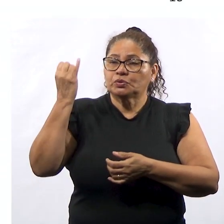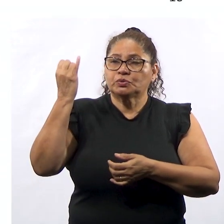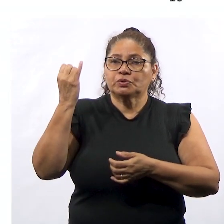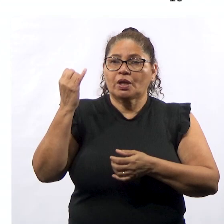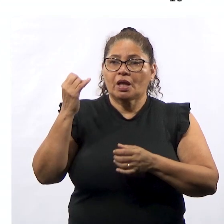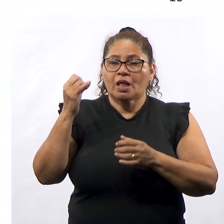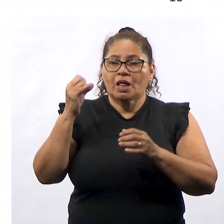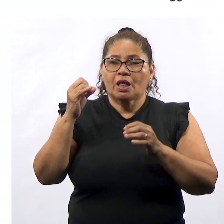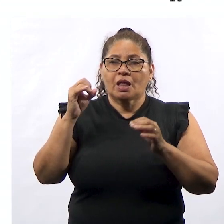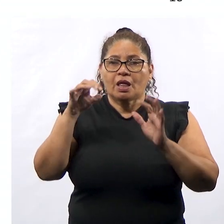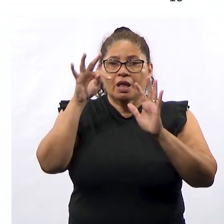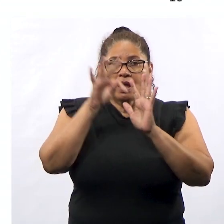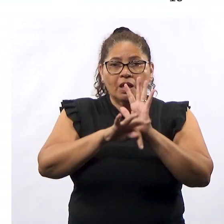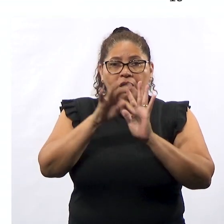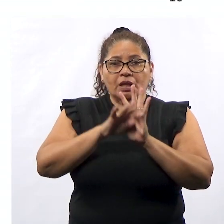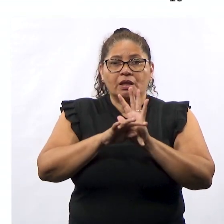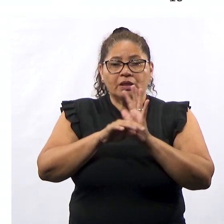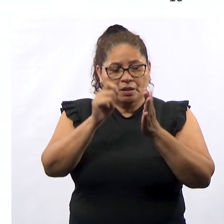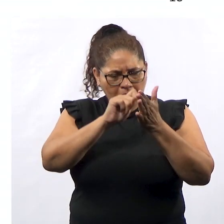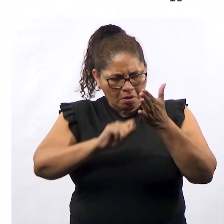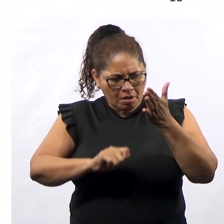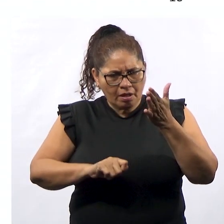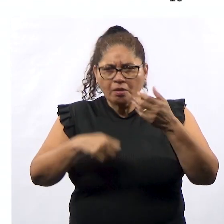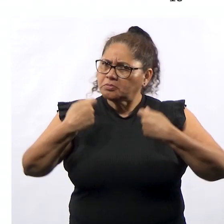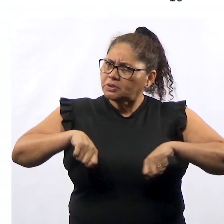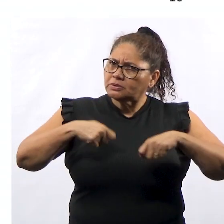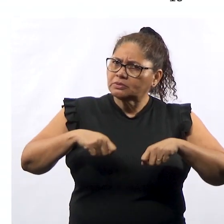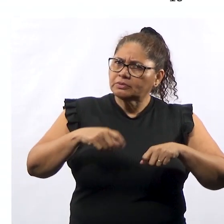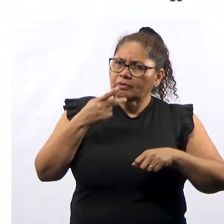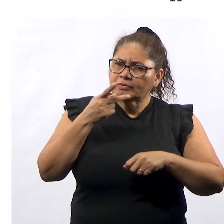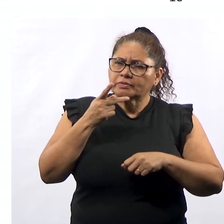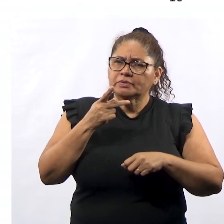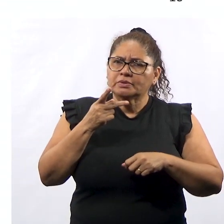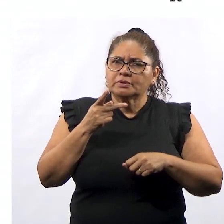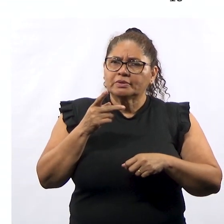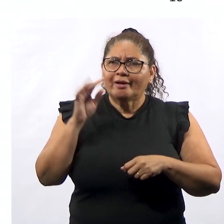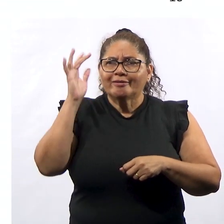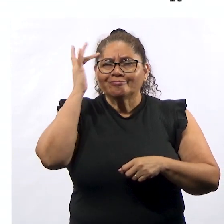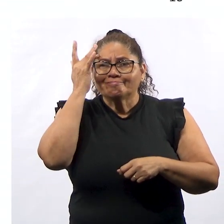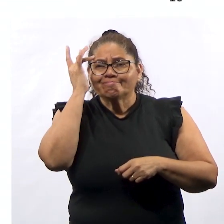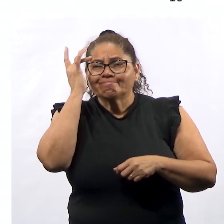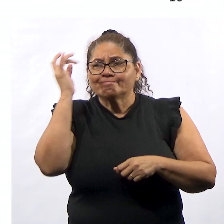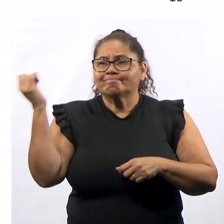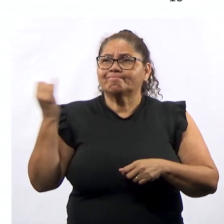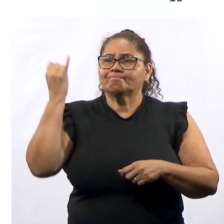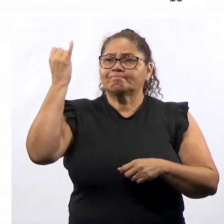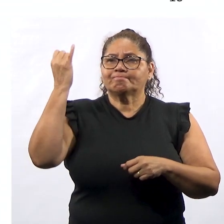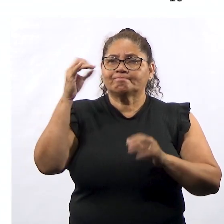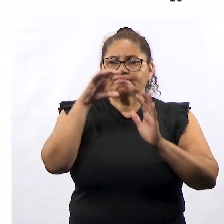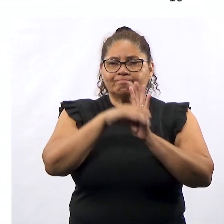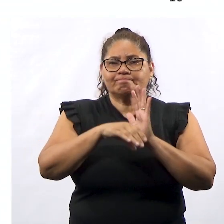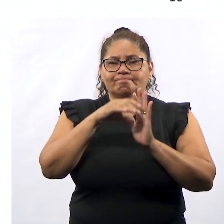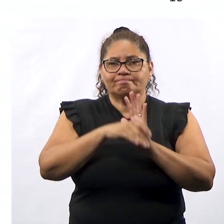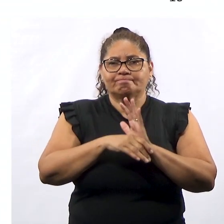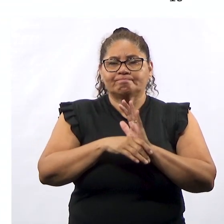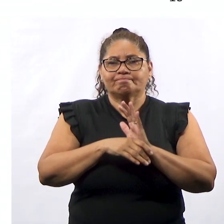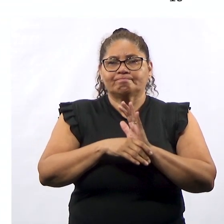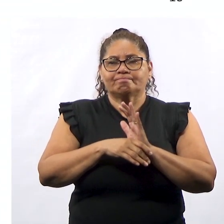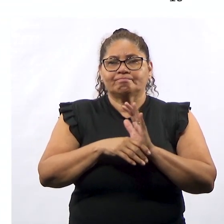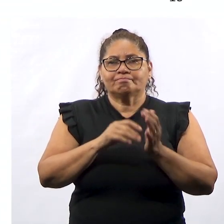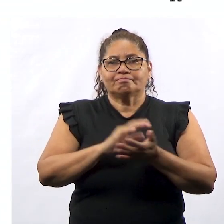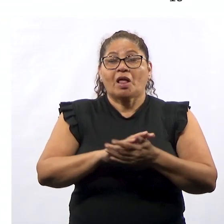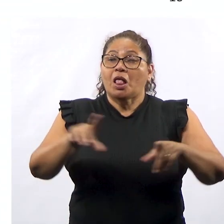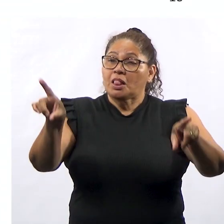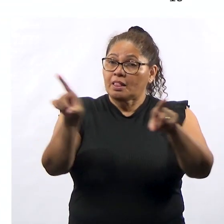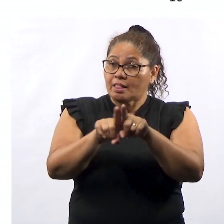ser um texto. O currículo, ele tem que ser escrito. A gente precisa dizer o que a gente acha que é importante que tenha no currículo. O